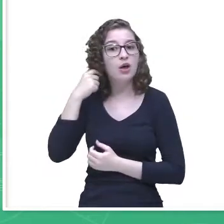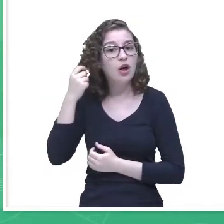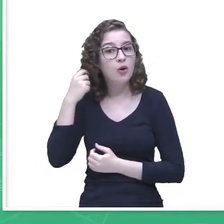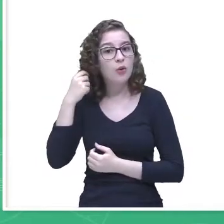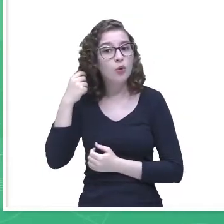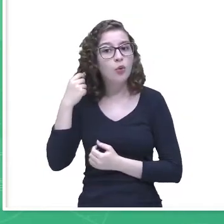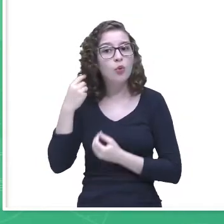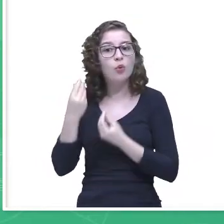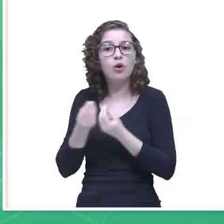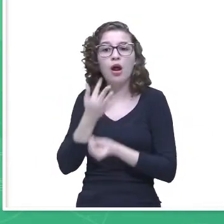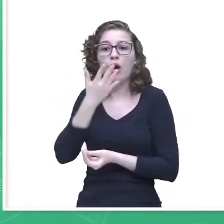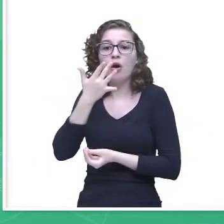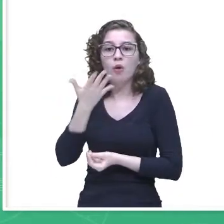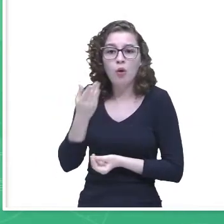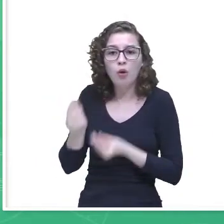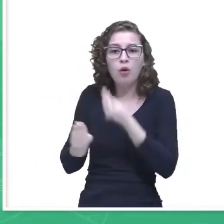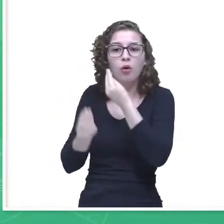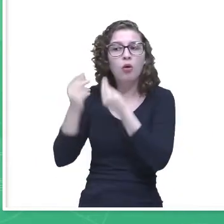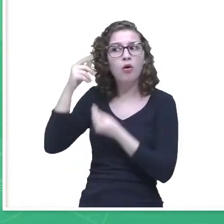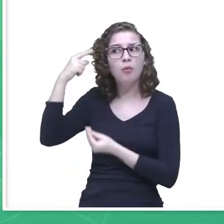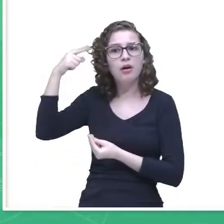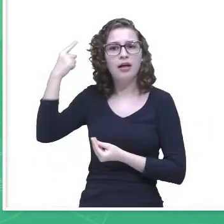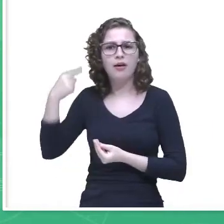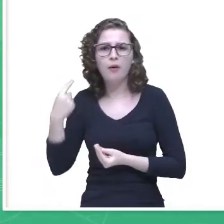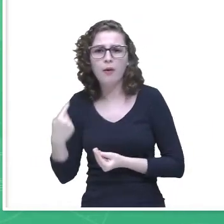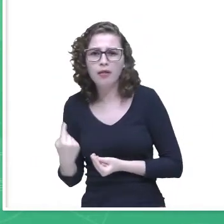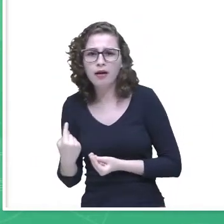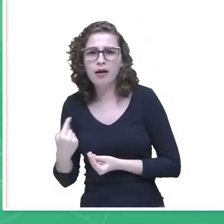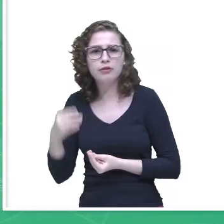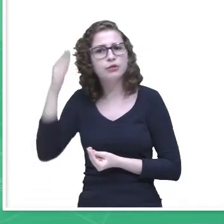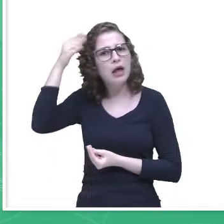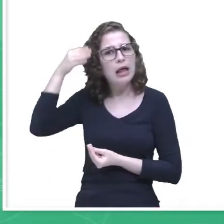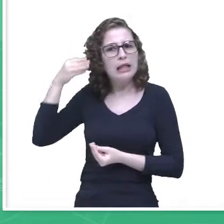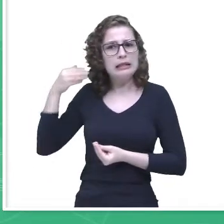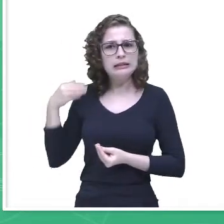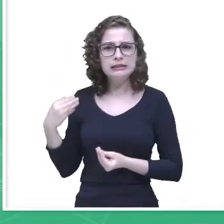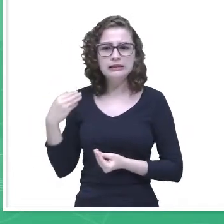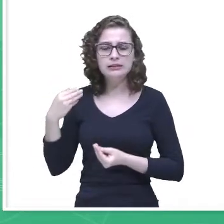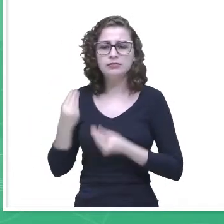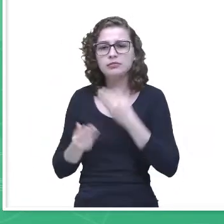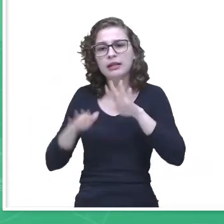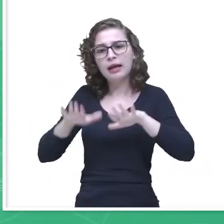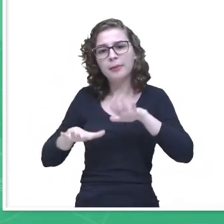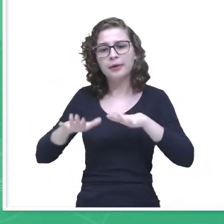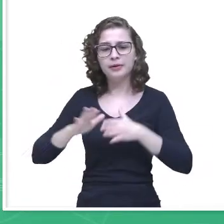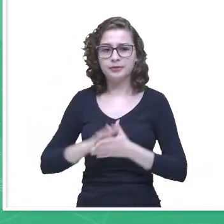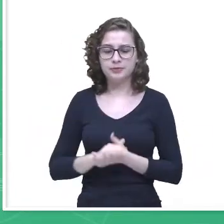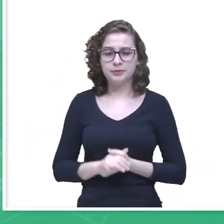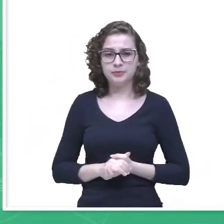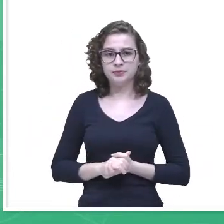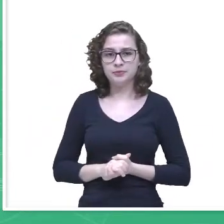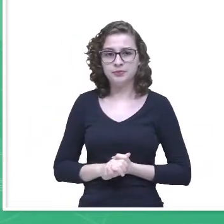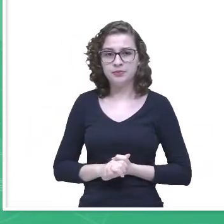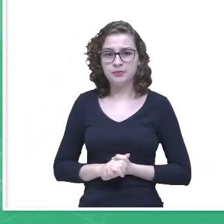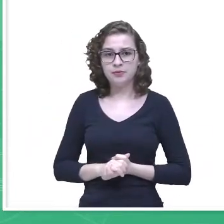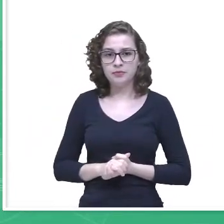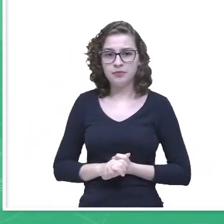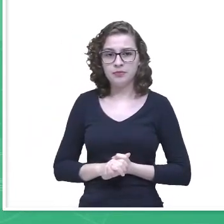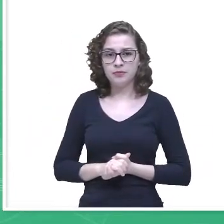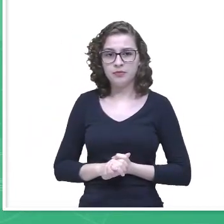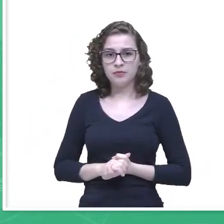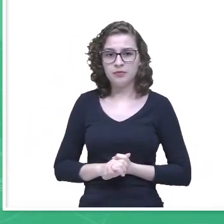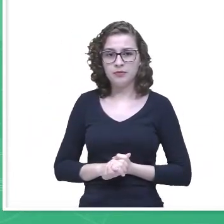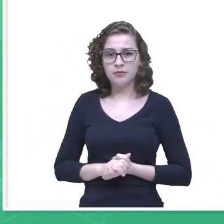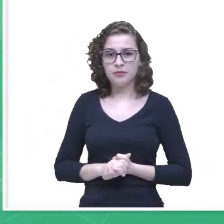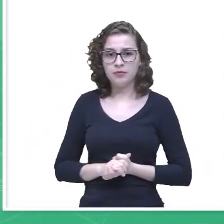a estrutura do meu cabelo. Então, eu tenho lá um genezinho da estrutura do meu cabelo e vai estar lá no cromossomo. Eu tenho aquele